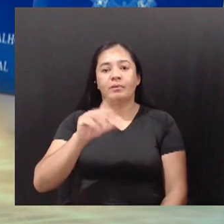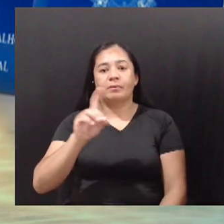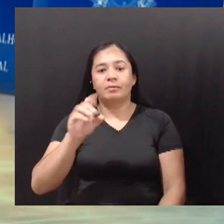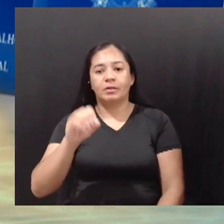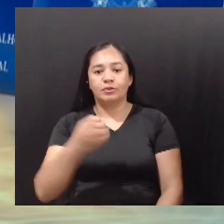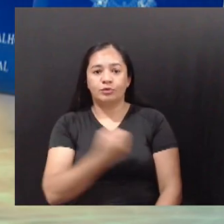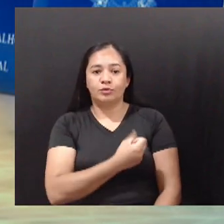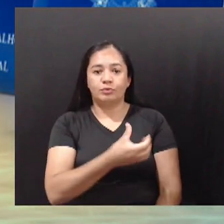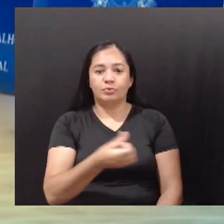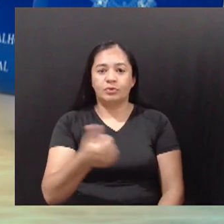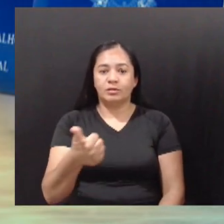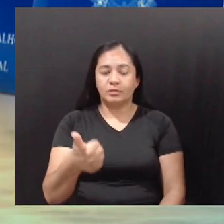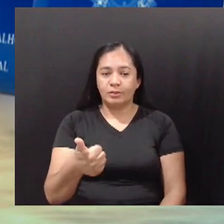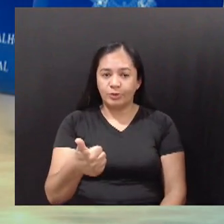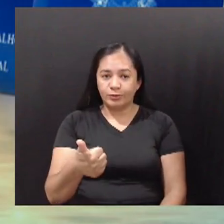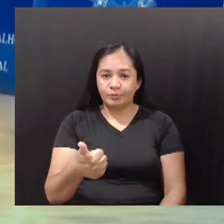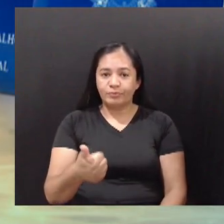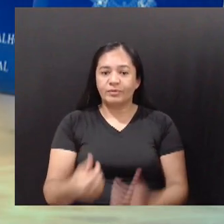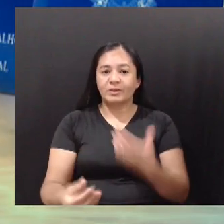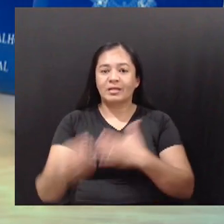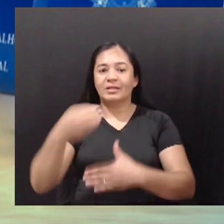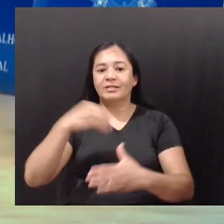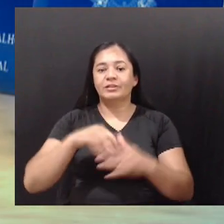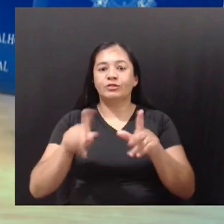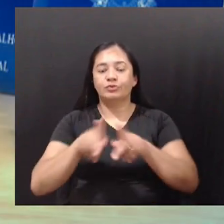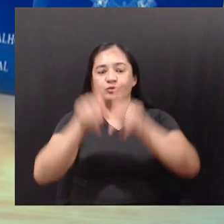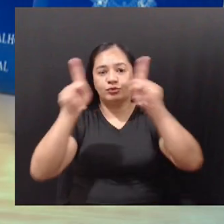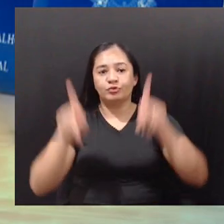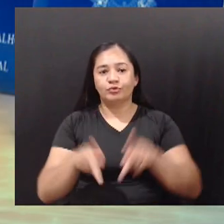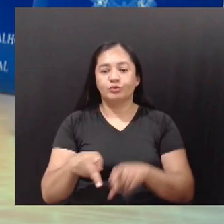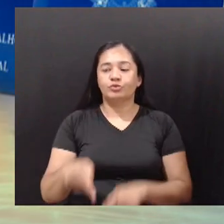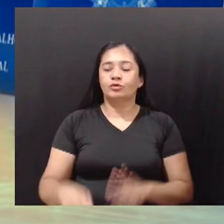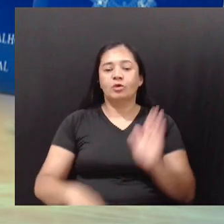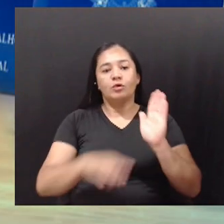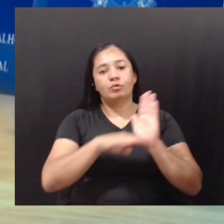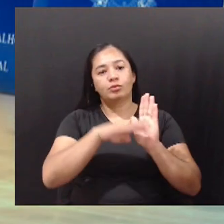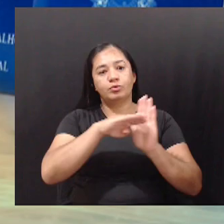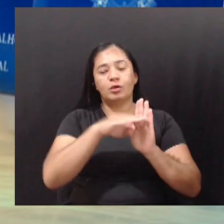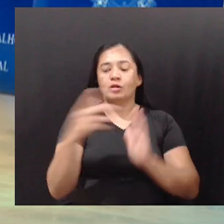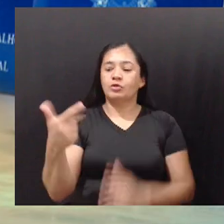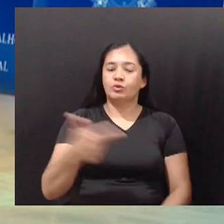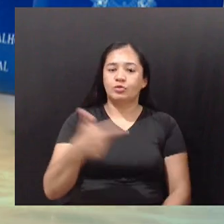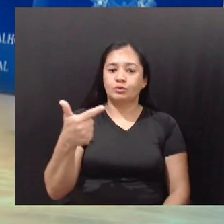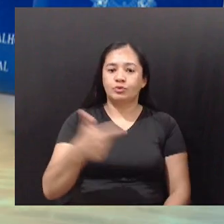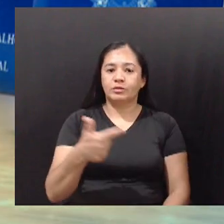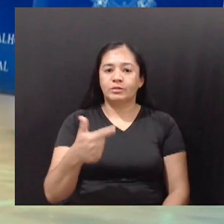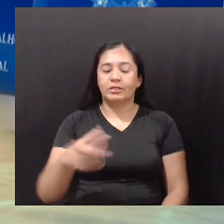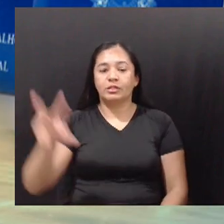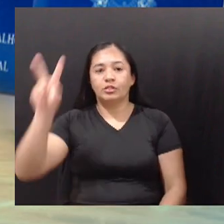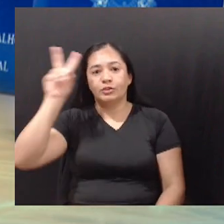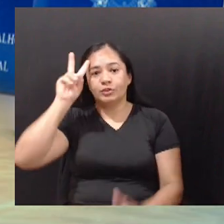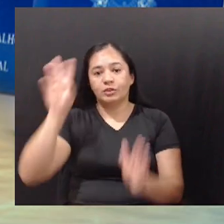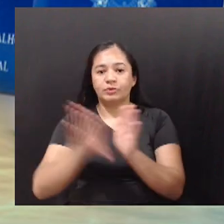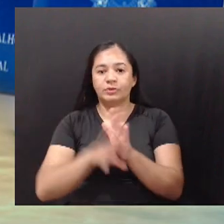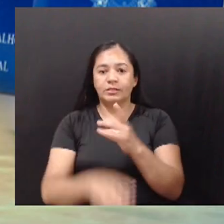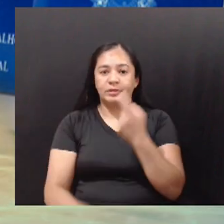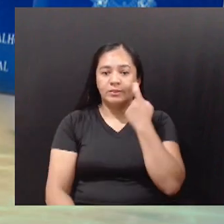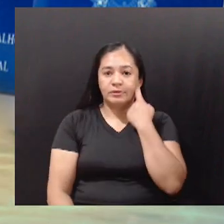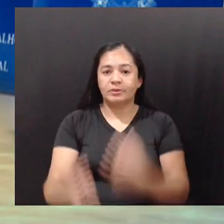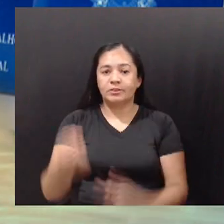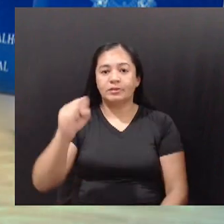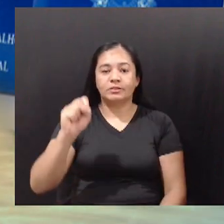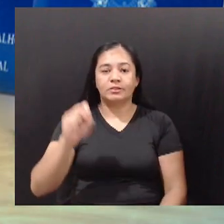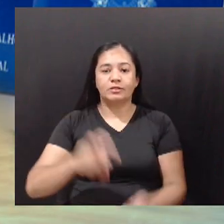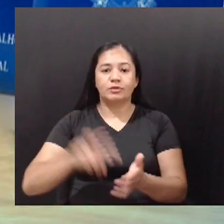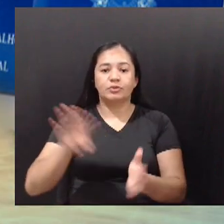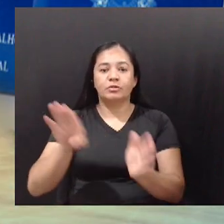número 61, no bairro Jardim Cristina, dentro do Horto Shopping, no segundo andar, de segunda a sexta-feira, das